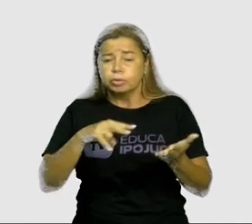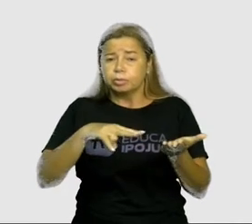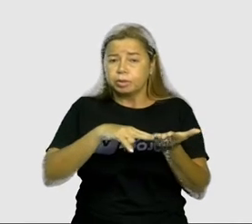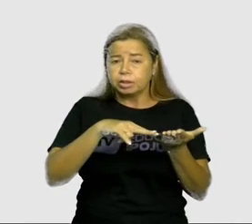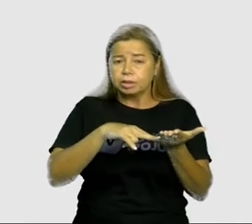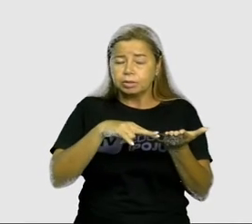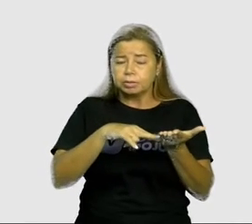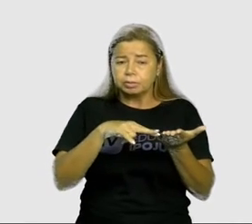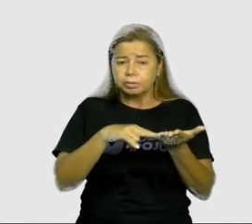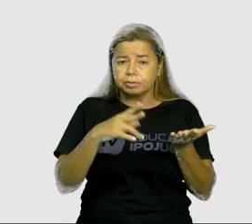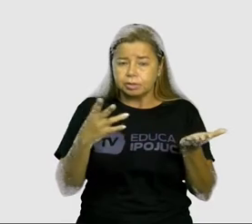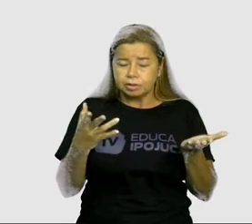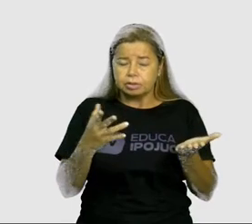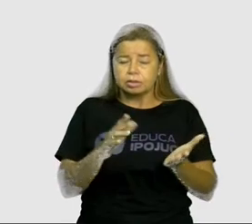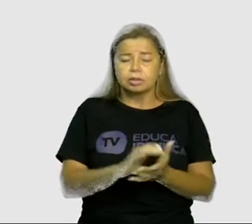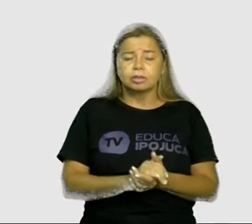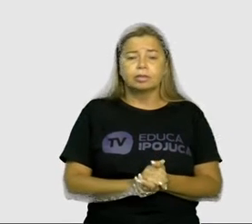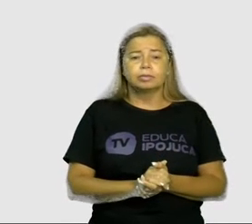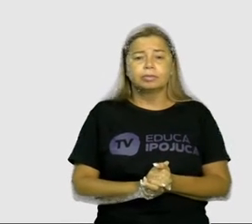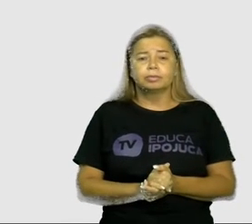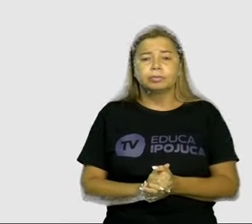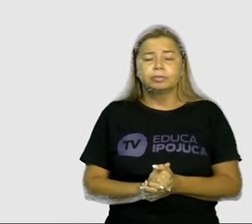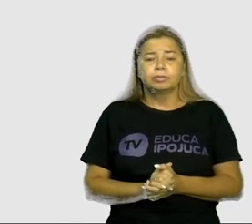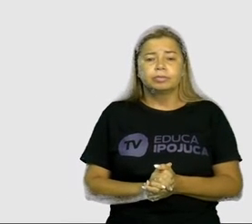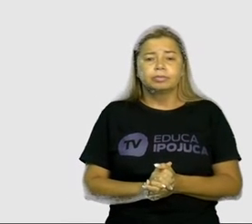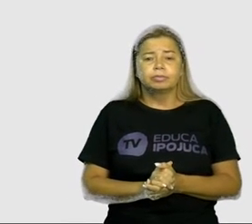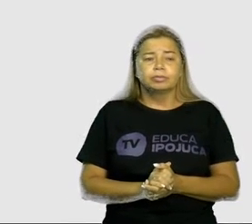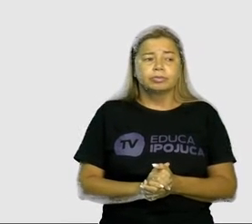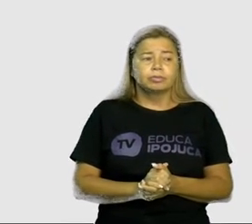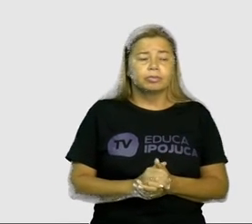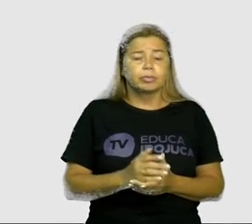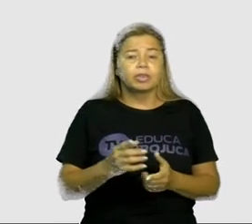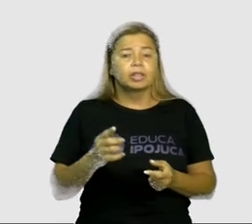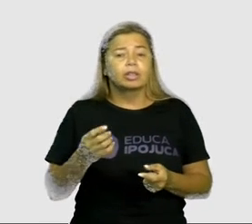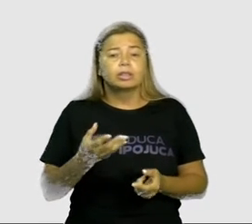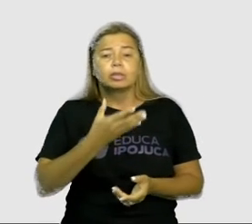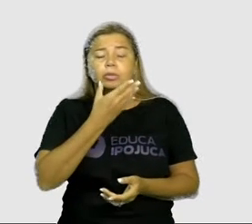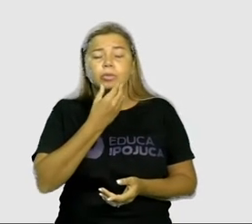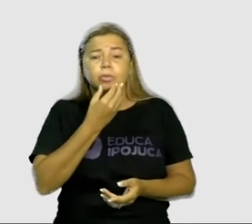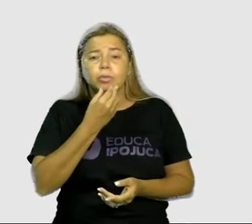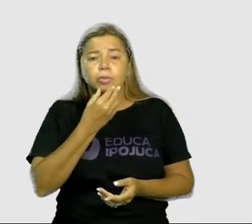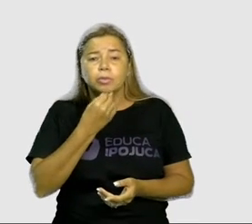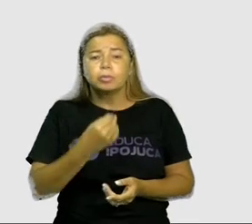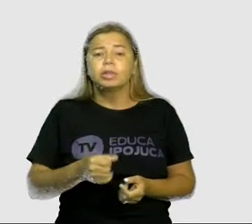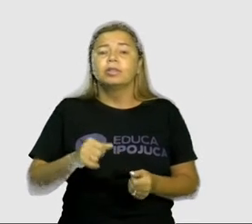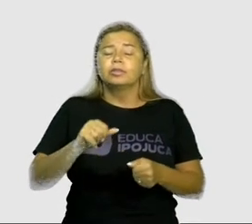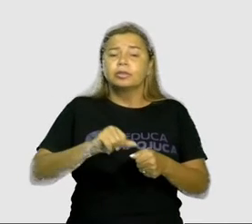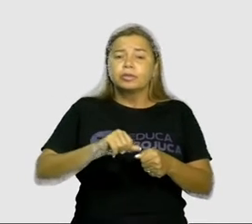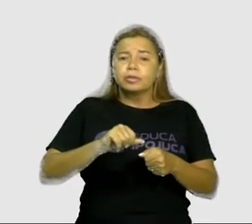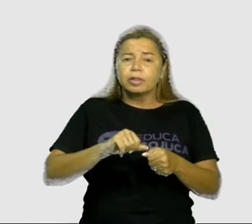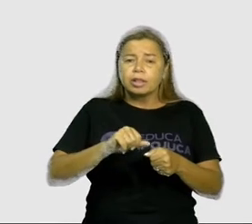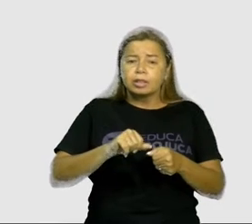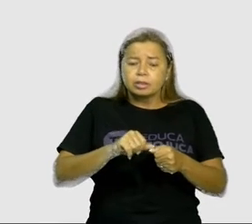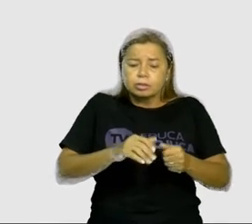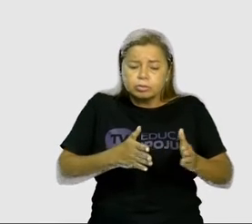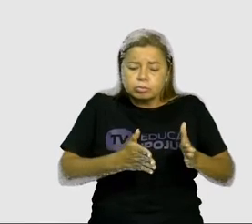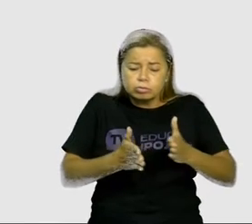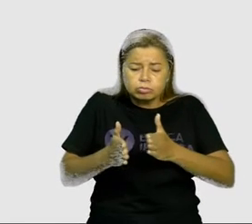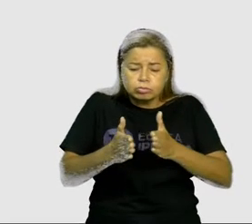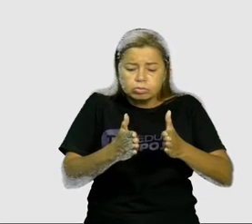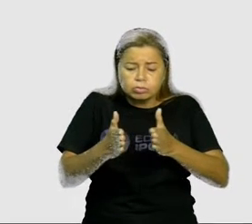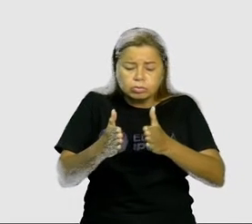coisas entregas na pizzaria criança ele está também traçando Um percurso